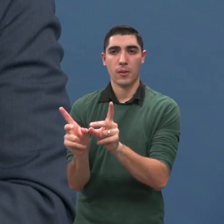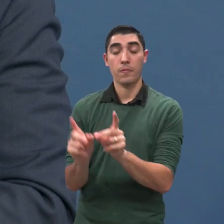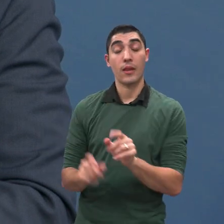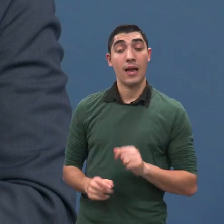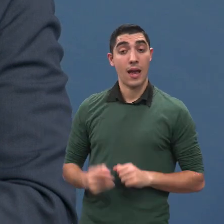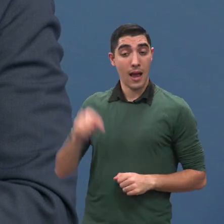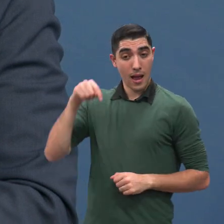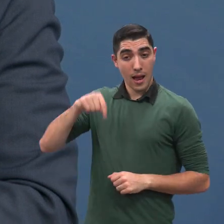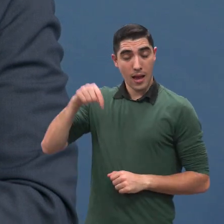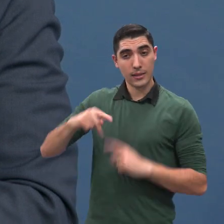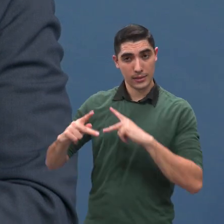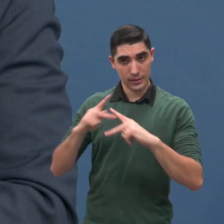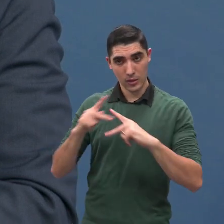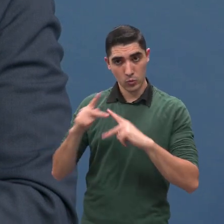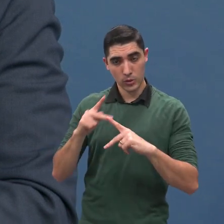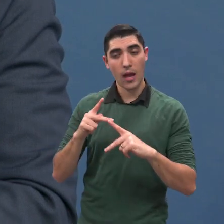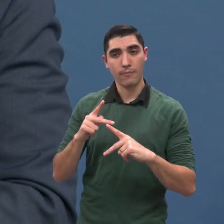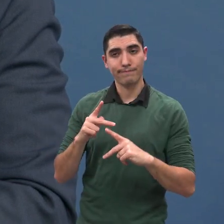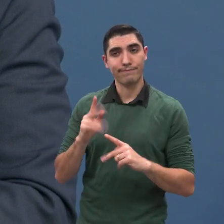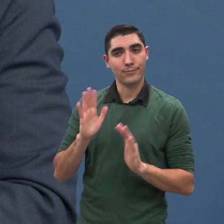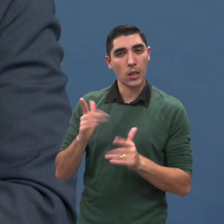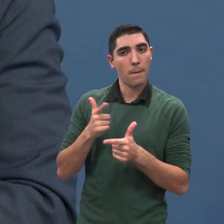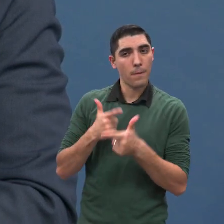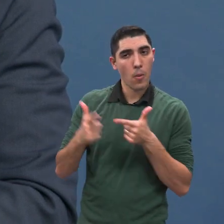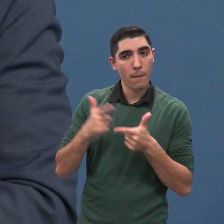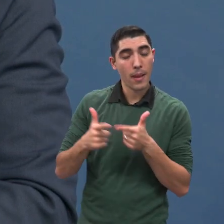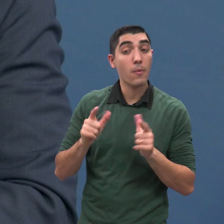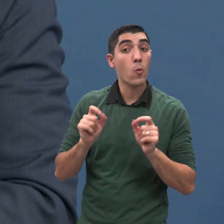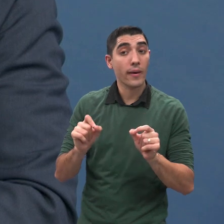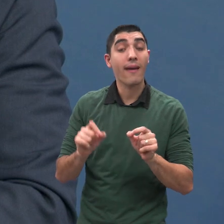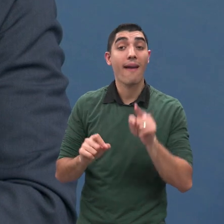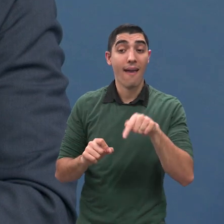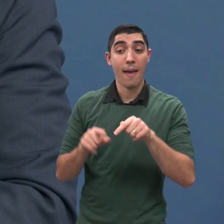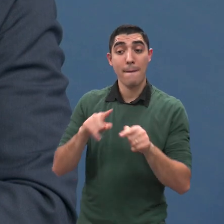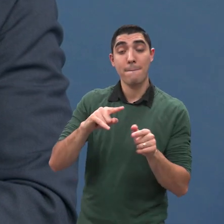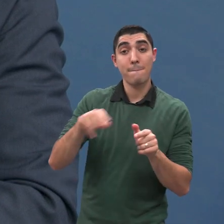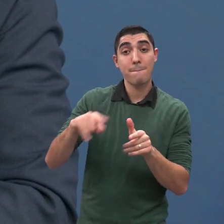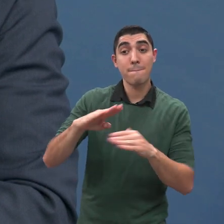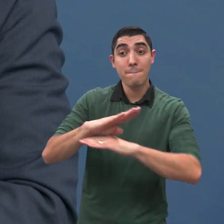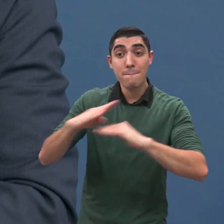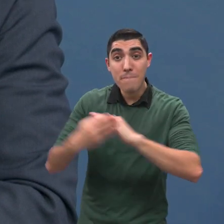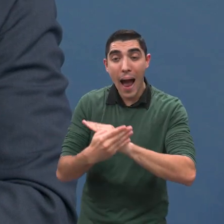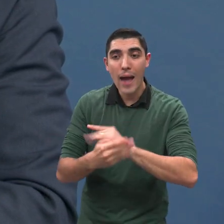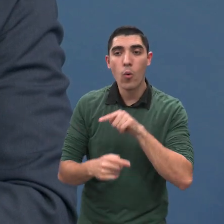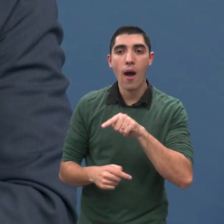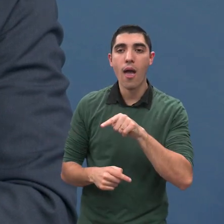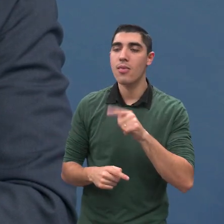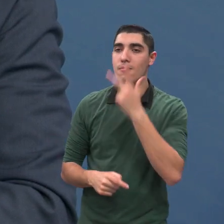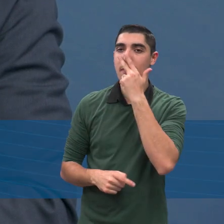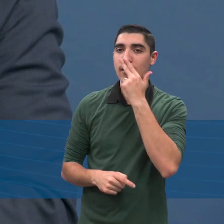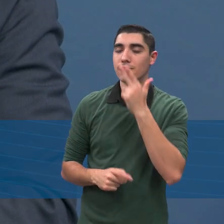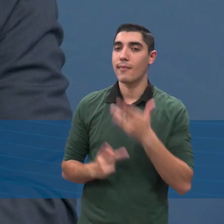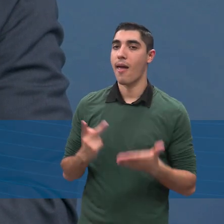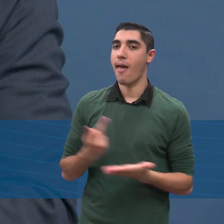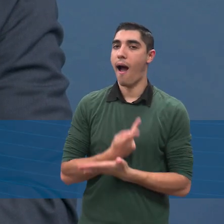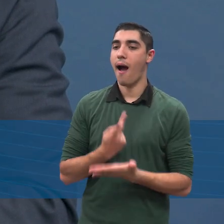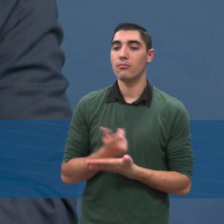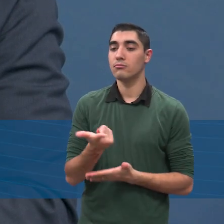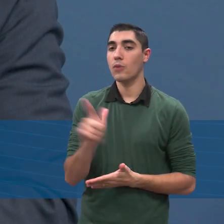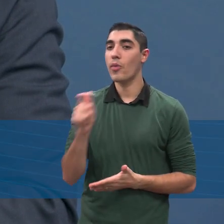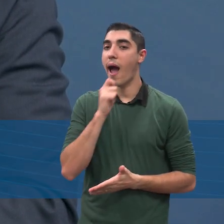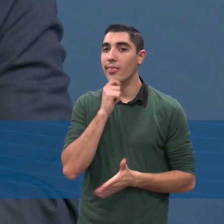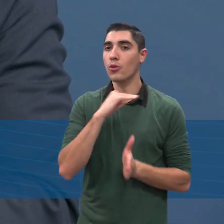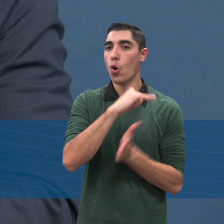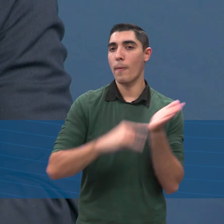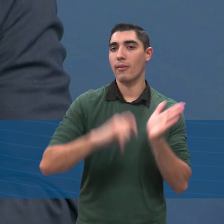um problema que ainda está em andamento, são as regularizações dos loteamentos clandestinos, coisas que